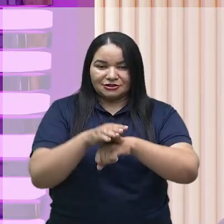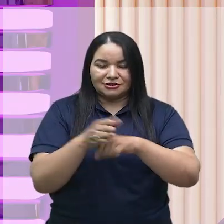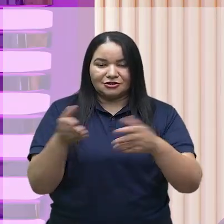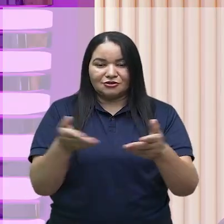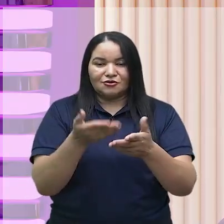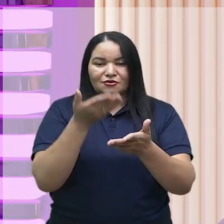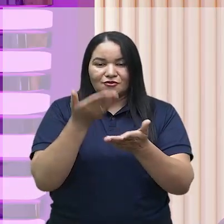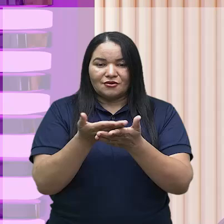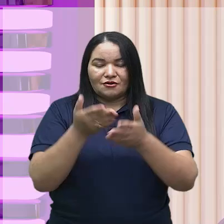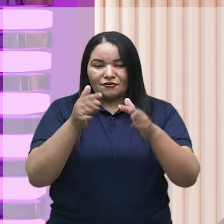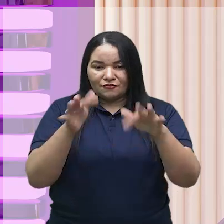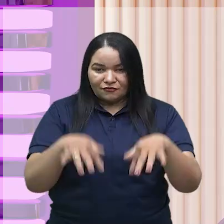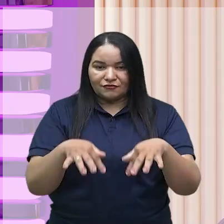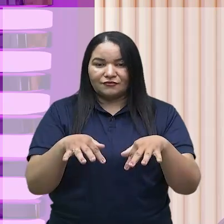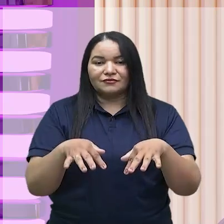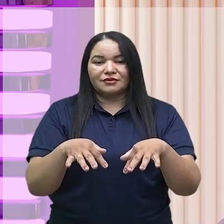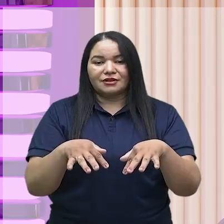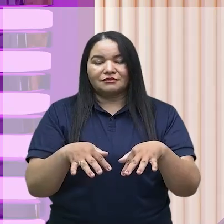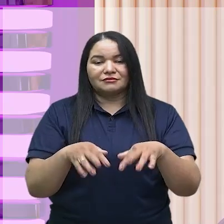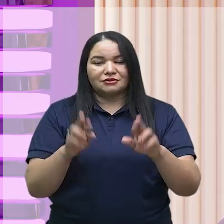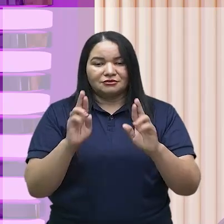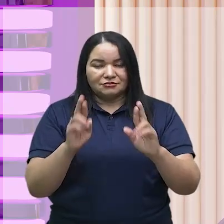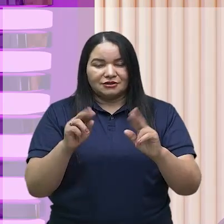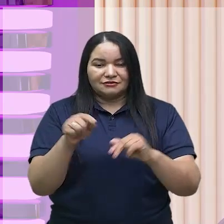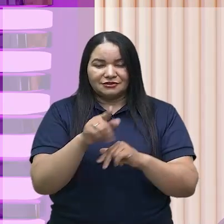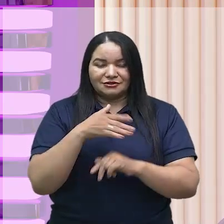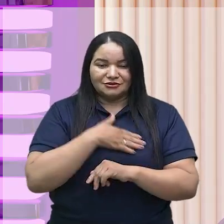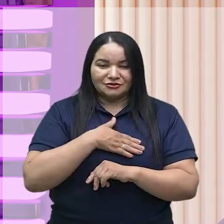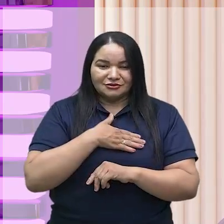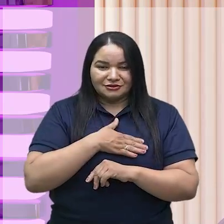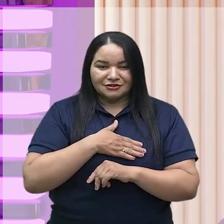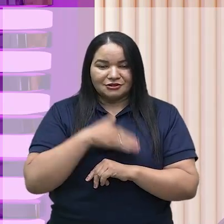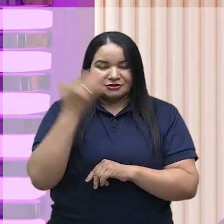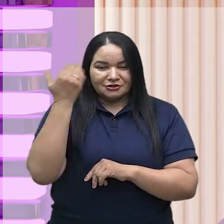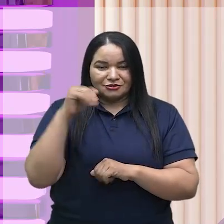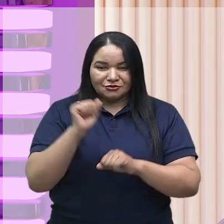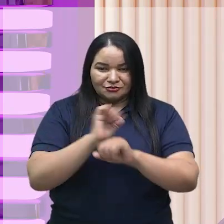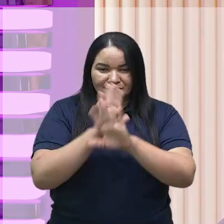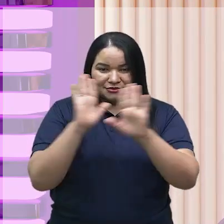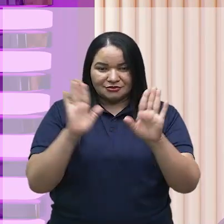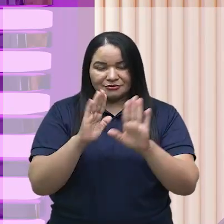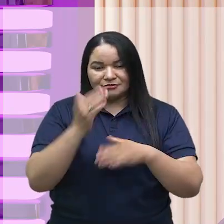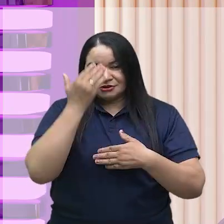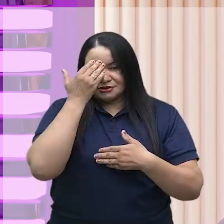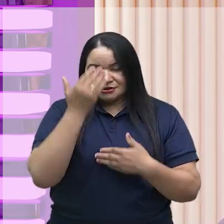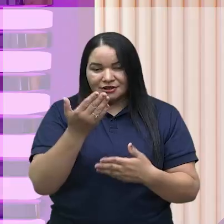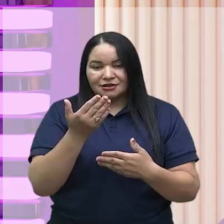a gente vai chegando aqui para a nossa aula. Espero que vocês tenham gostado e compreendido o assunto.